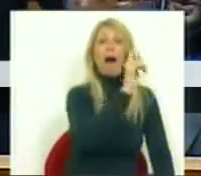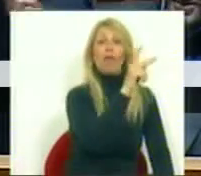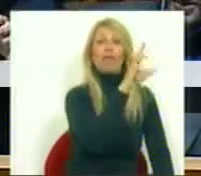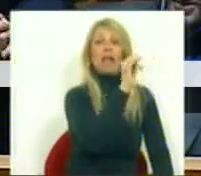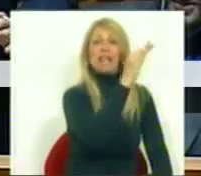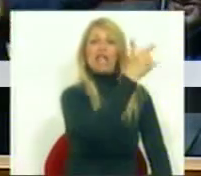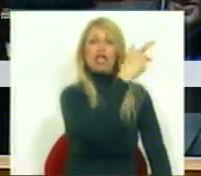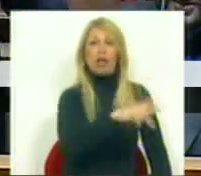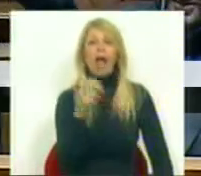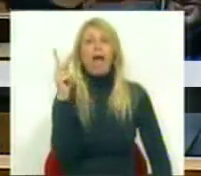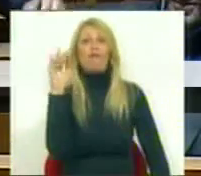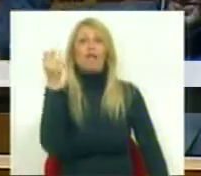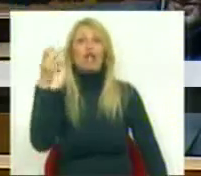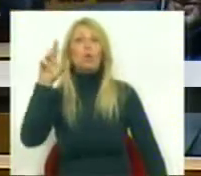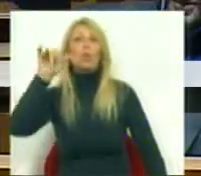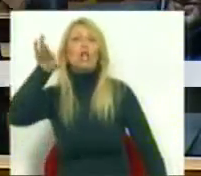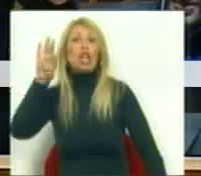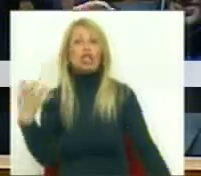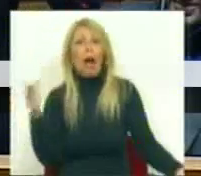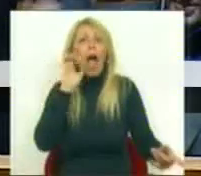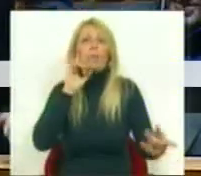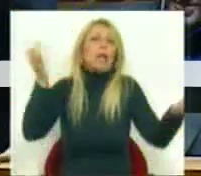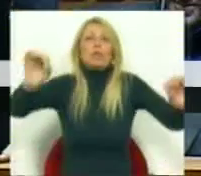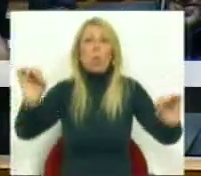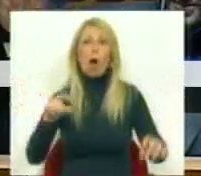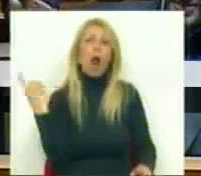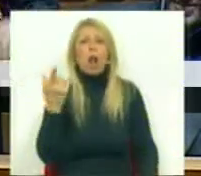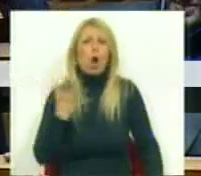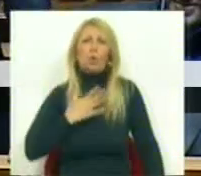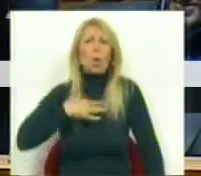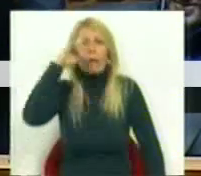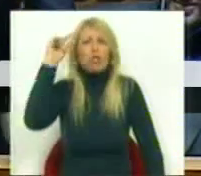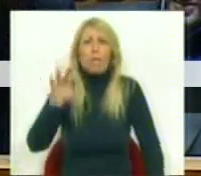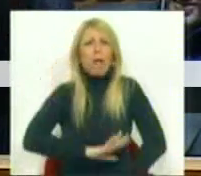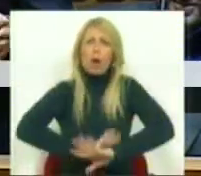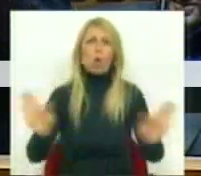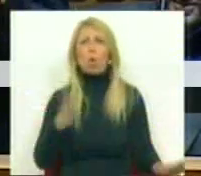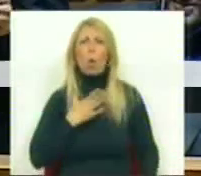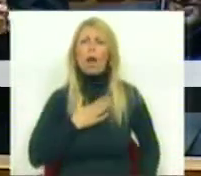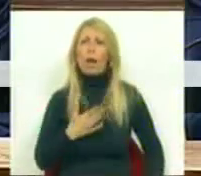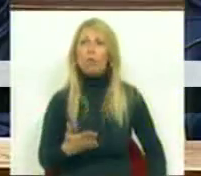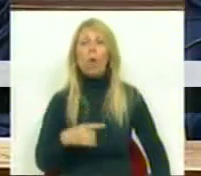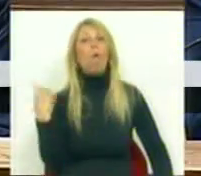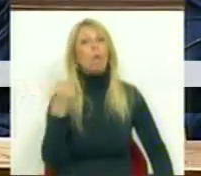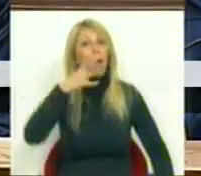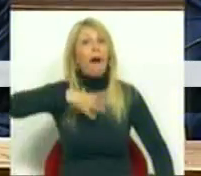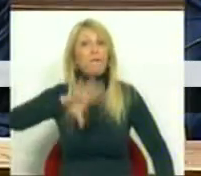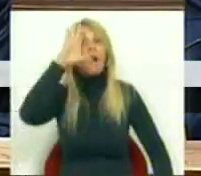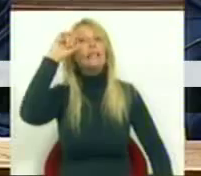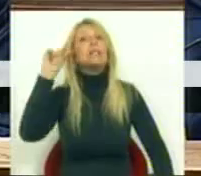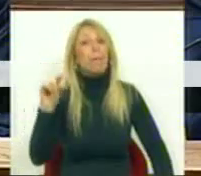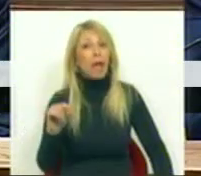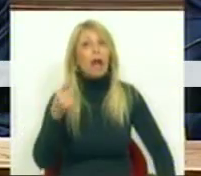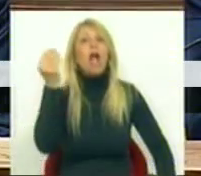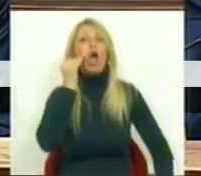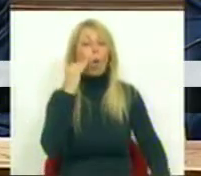nenhuma importância. Nenhuma. Não queremos saber. Não queremos saber. Do que nós queremos saber é de como é que são utilizados